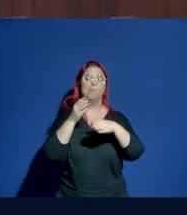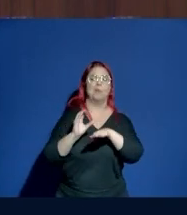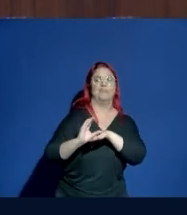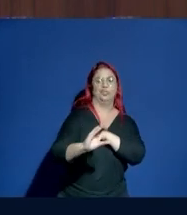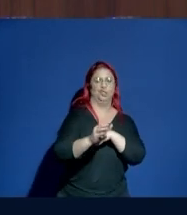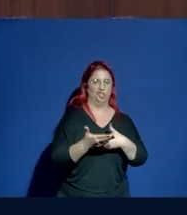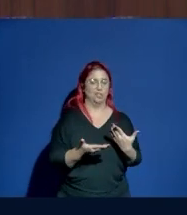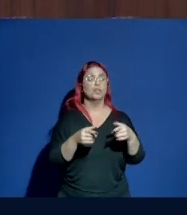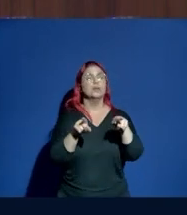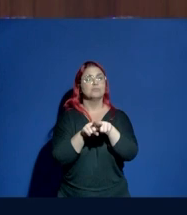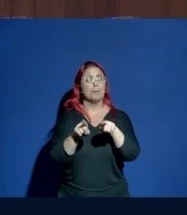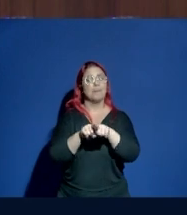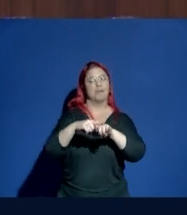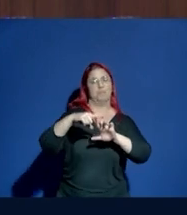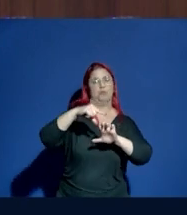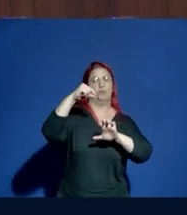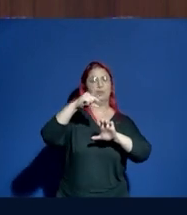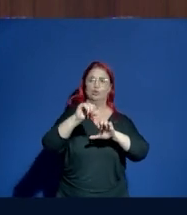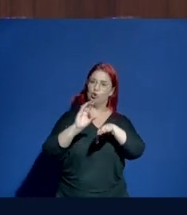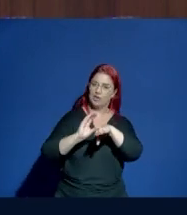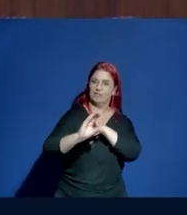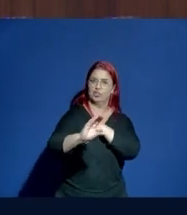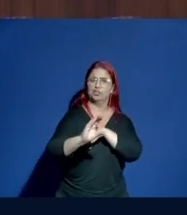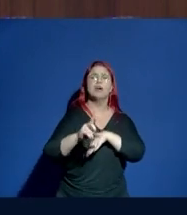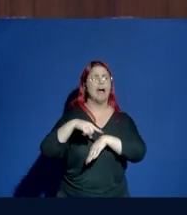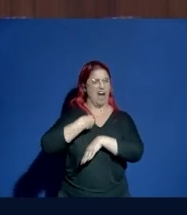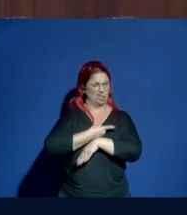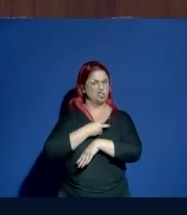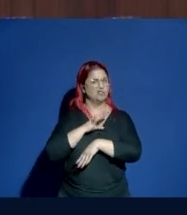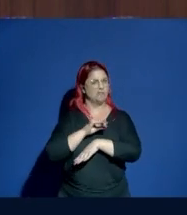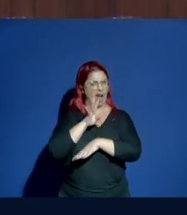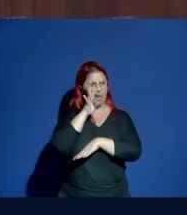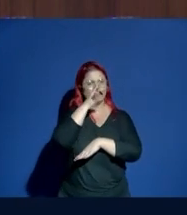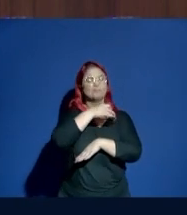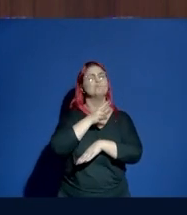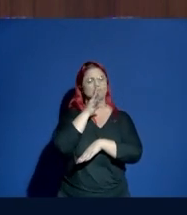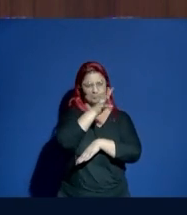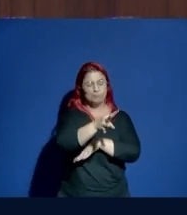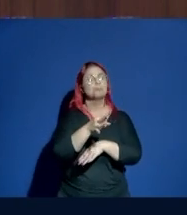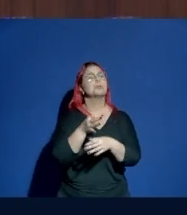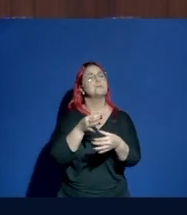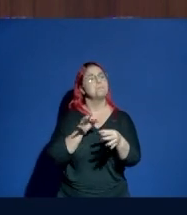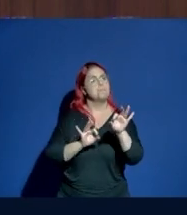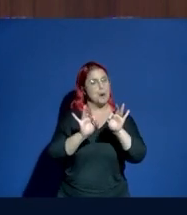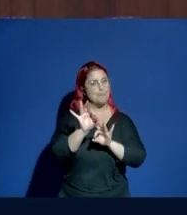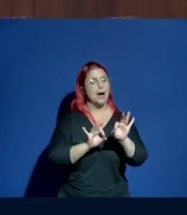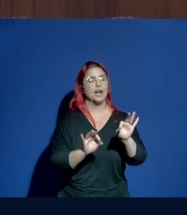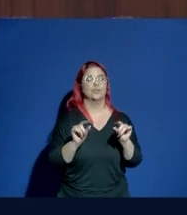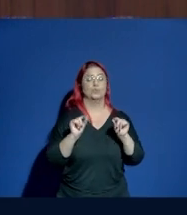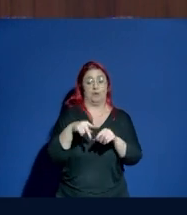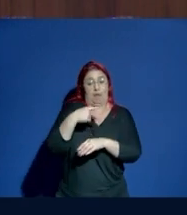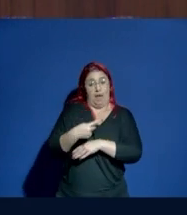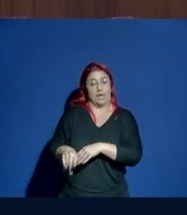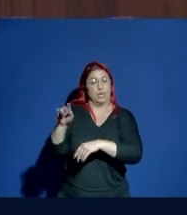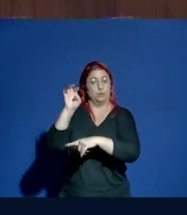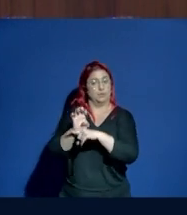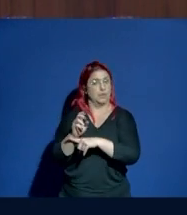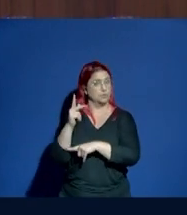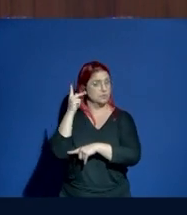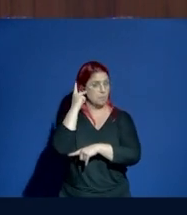favorável empreendedor e a gente vai ser muito ousado nisso estamos preparando aqui a aqui no Estado de São Paulo